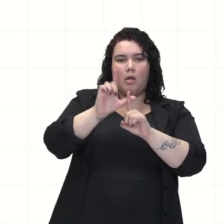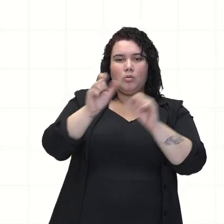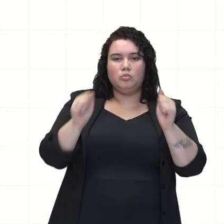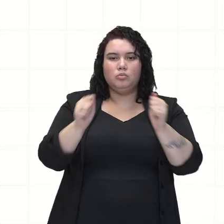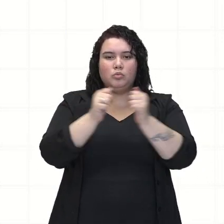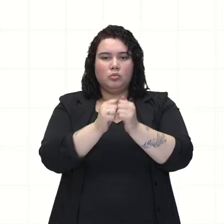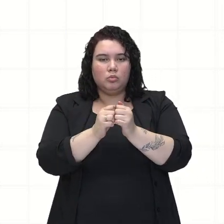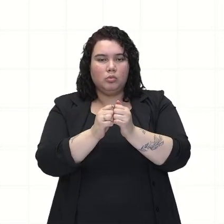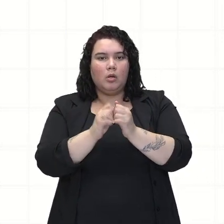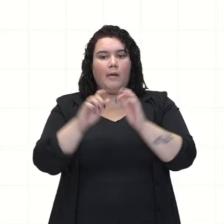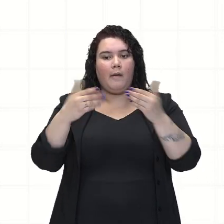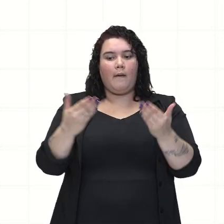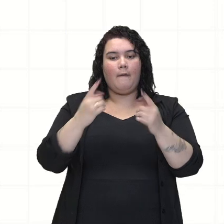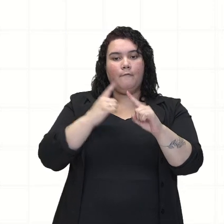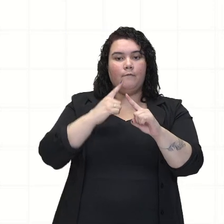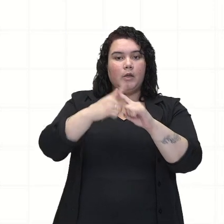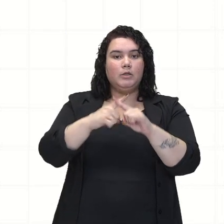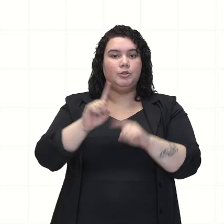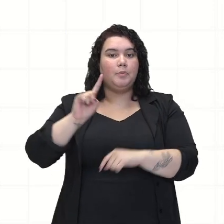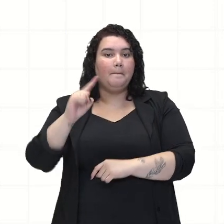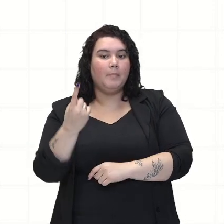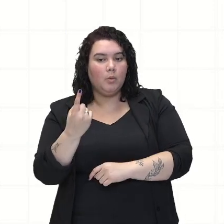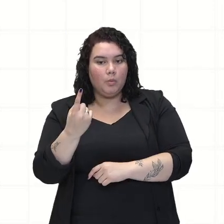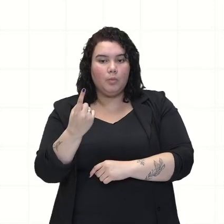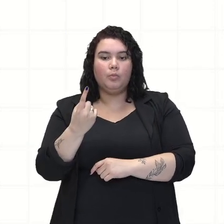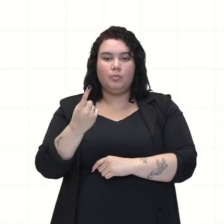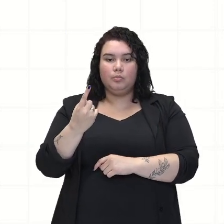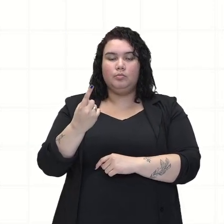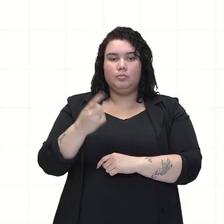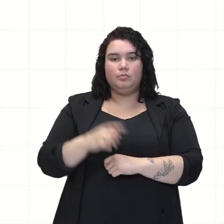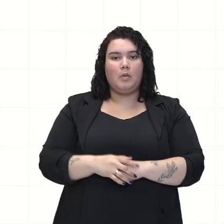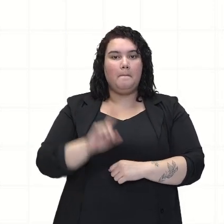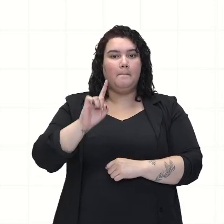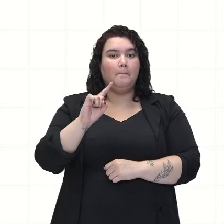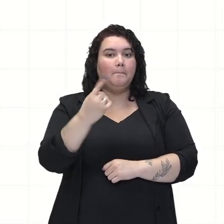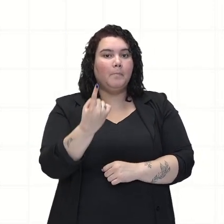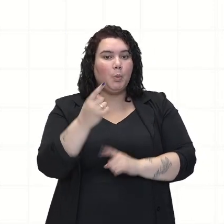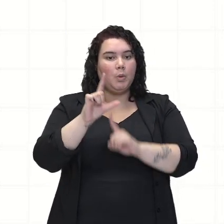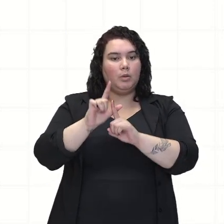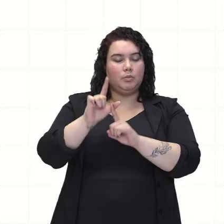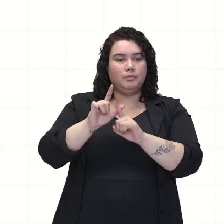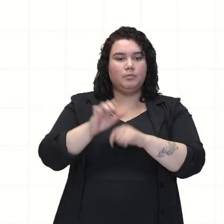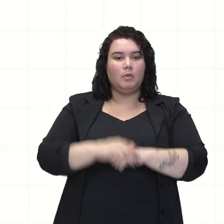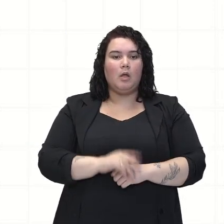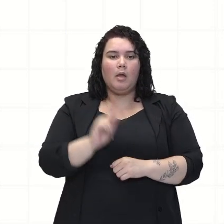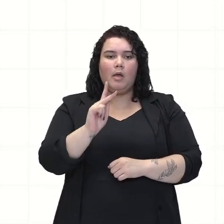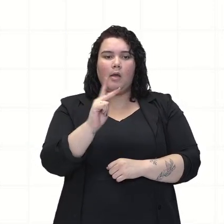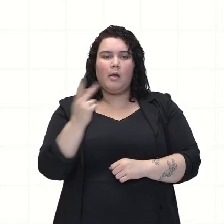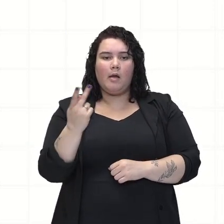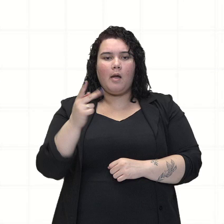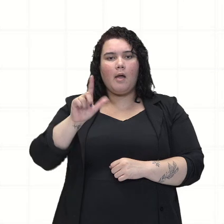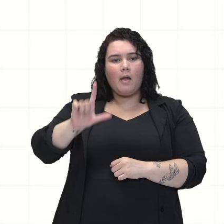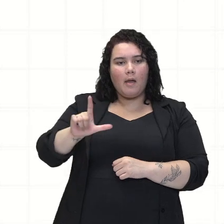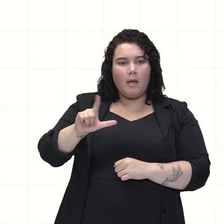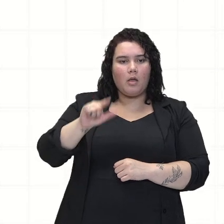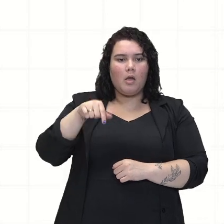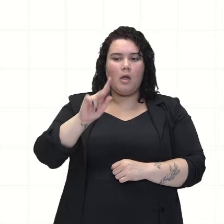Significa que foi multiplicado por 1000 a unidade. Quilolitro são 1000 litros. Hectolitro,